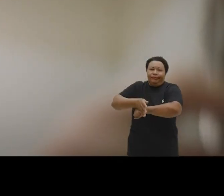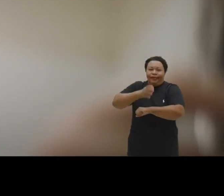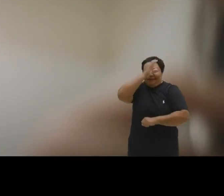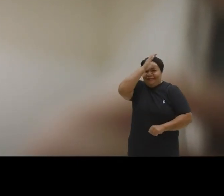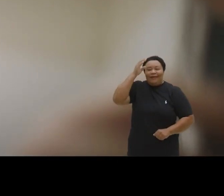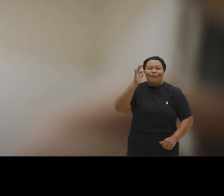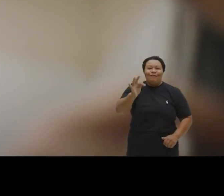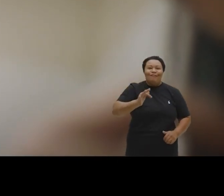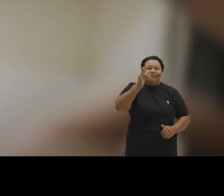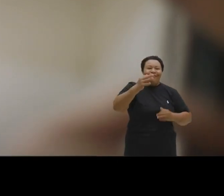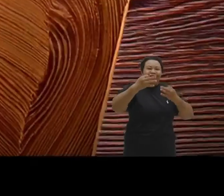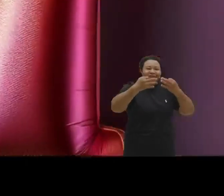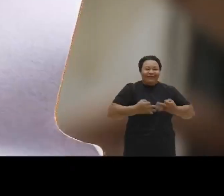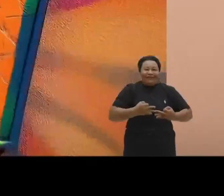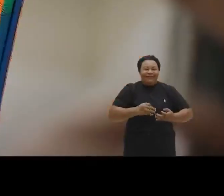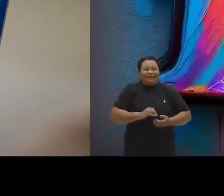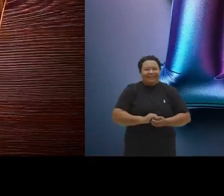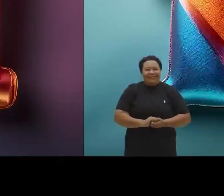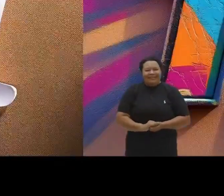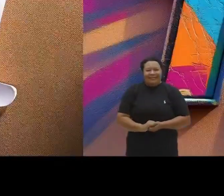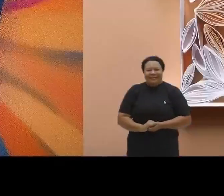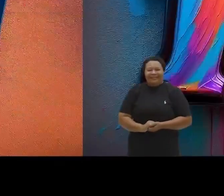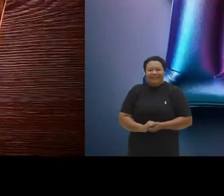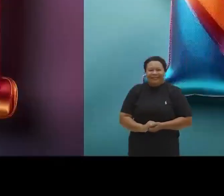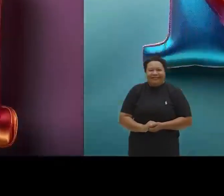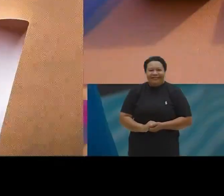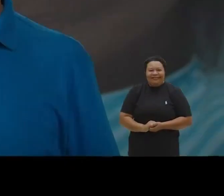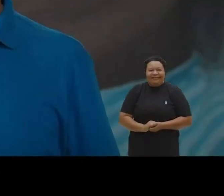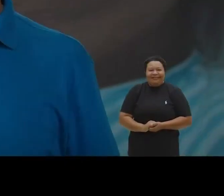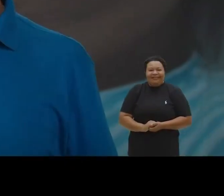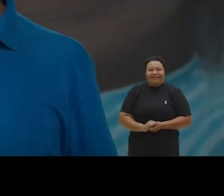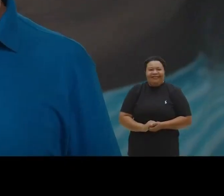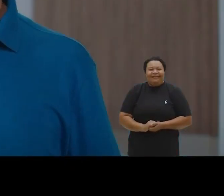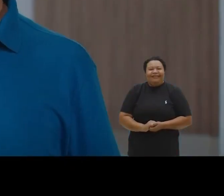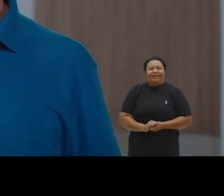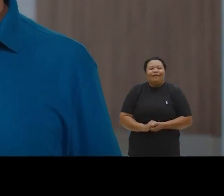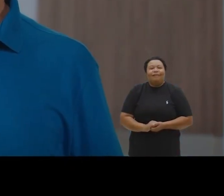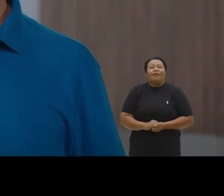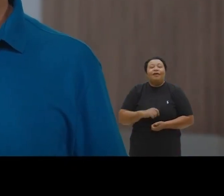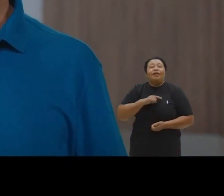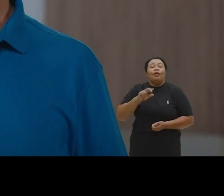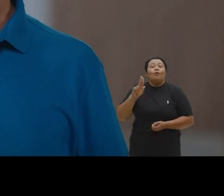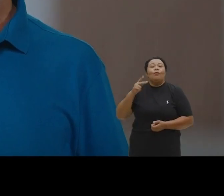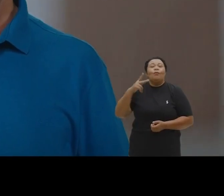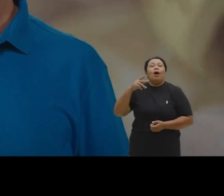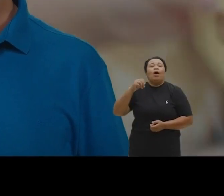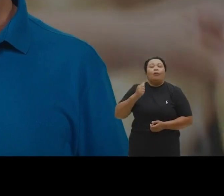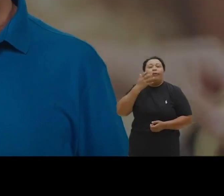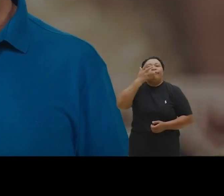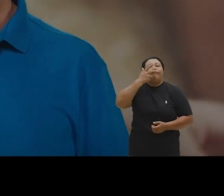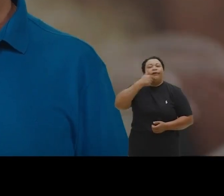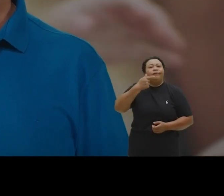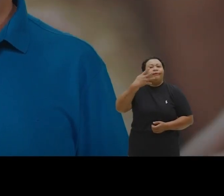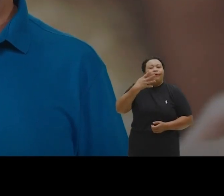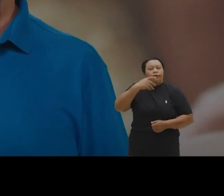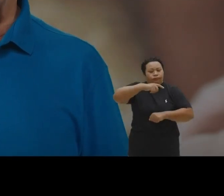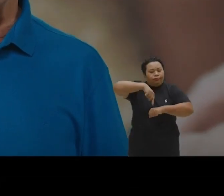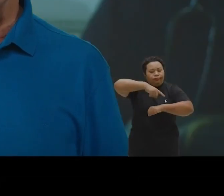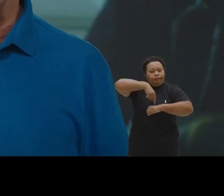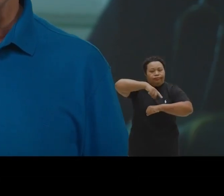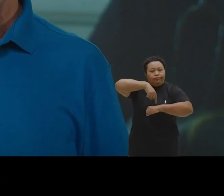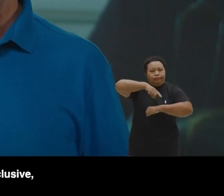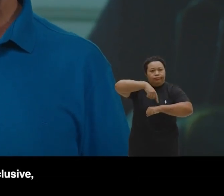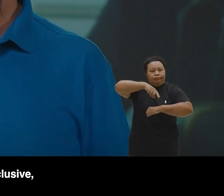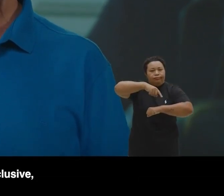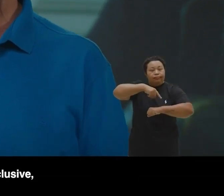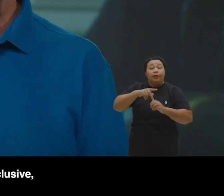Com Cícero é futuro certo. 11! Vamos instalar uma UPA infantil 24